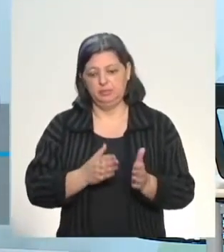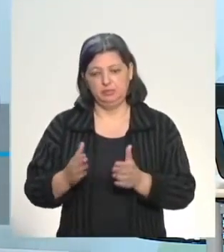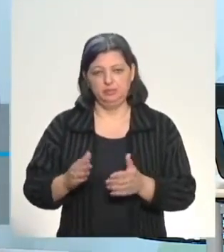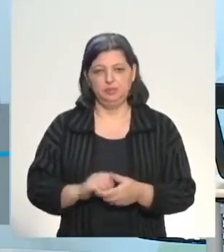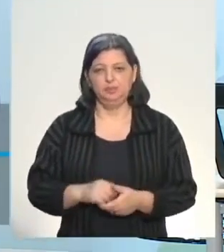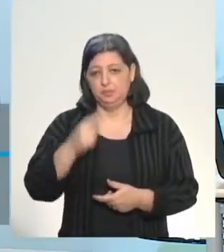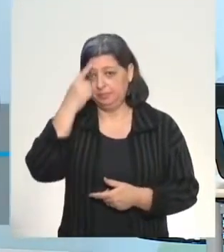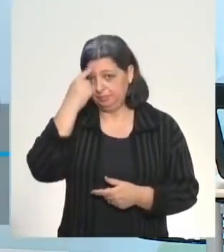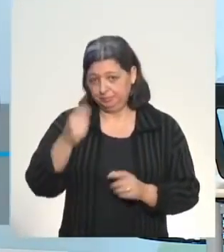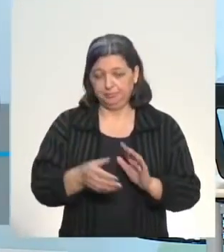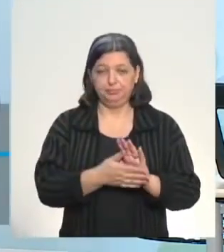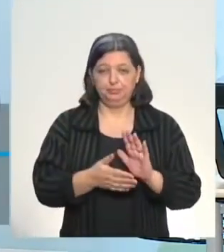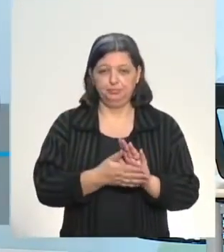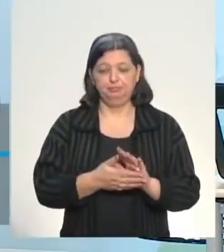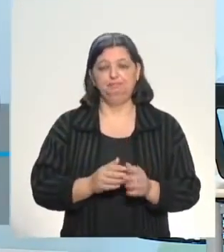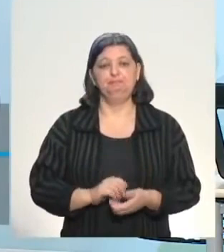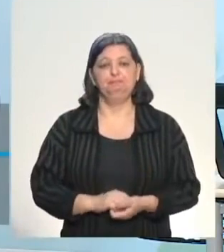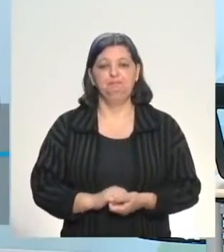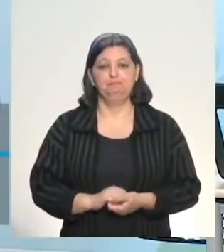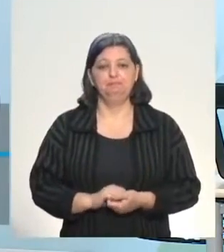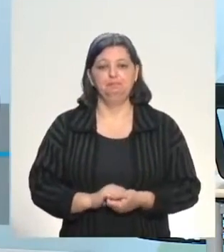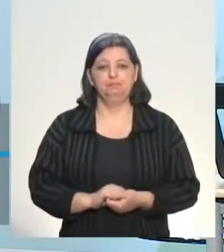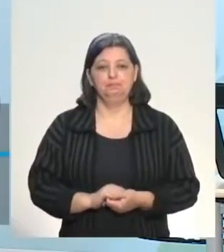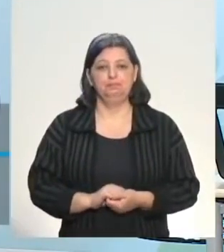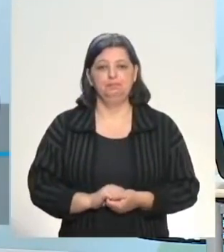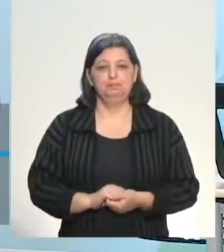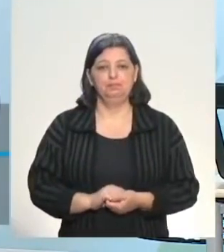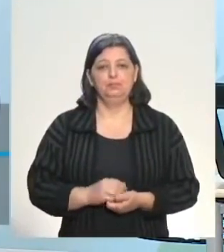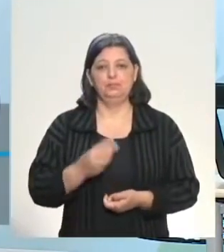é essa a proposta. Valeu, pessoal, que mandou aí o